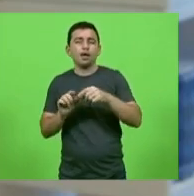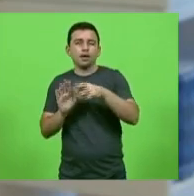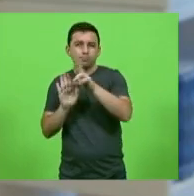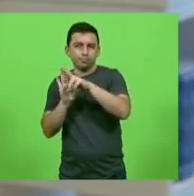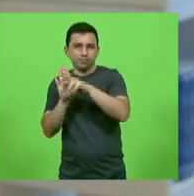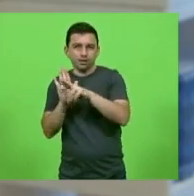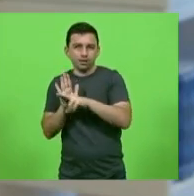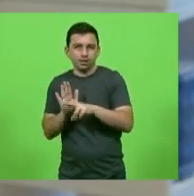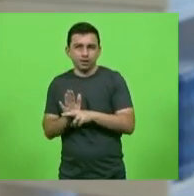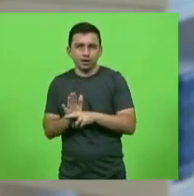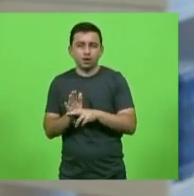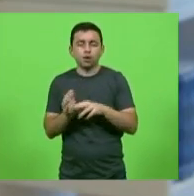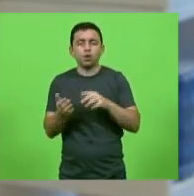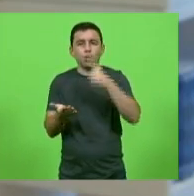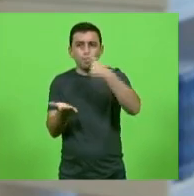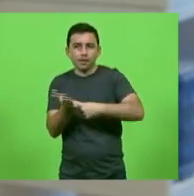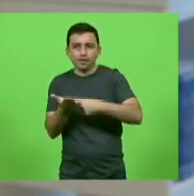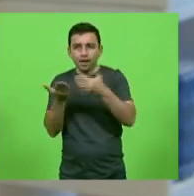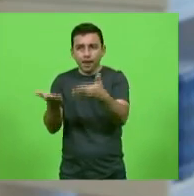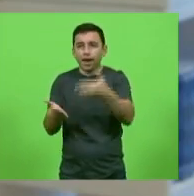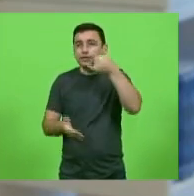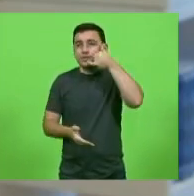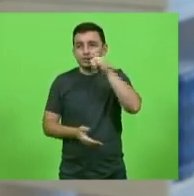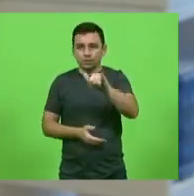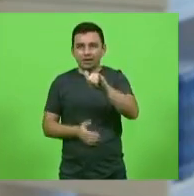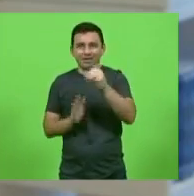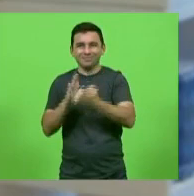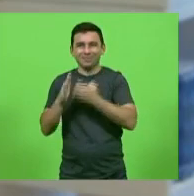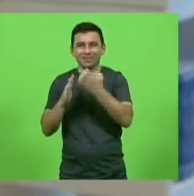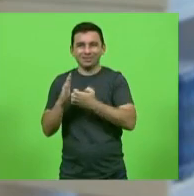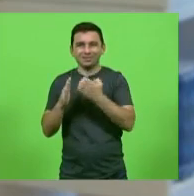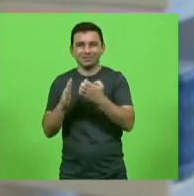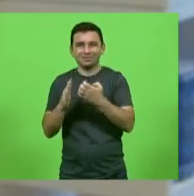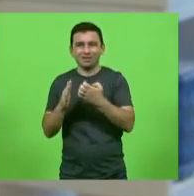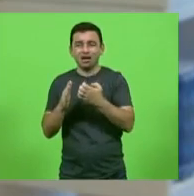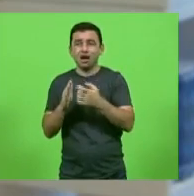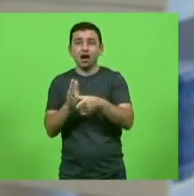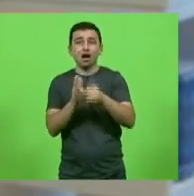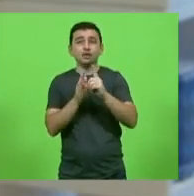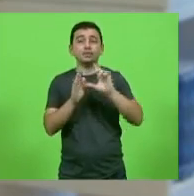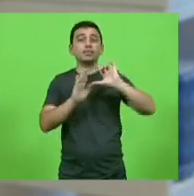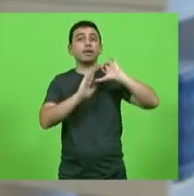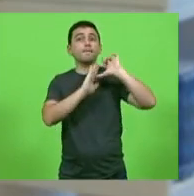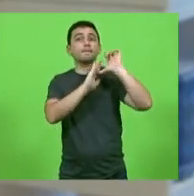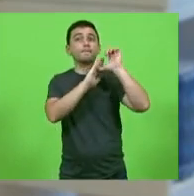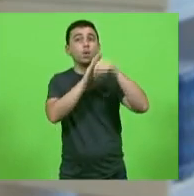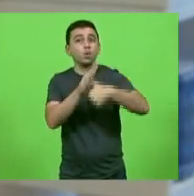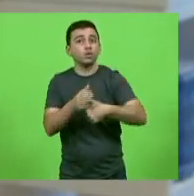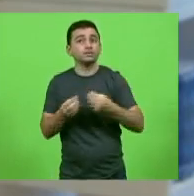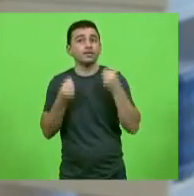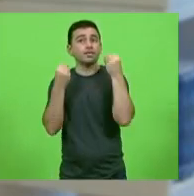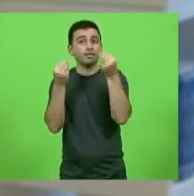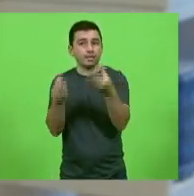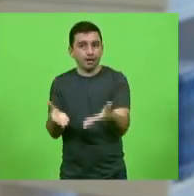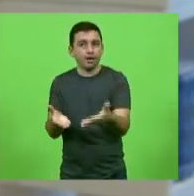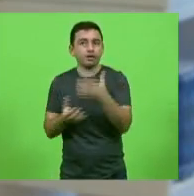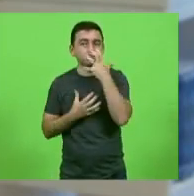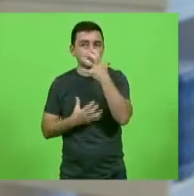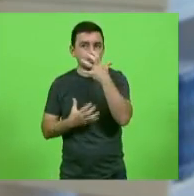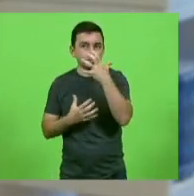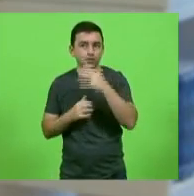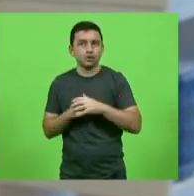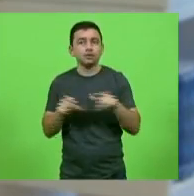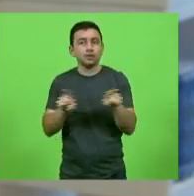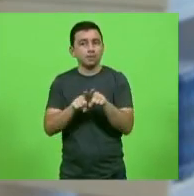empresa Intelbras previa o pagamento à contratada somente após a entrega dos respiradores. O mesmo ocorreu em relação à contratação